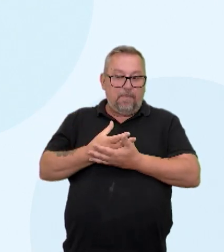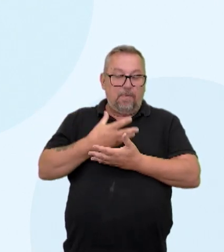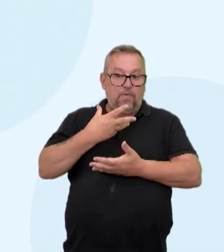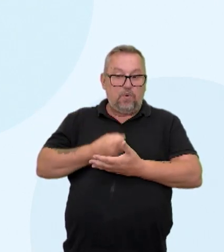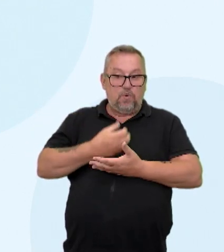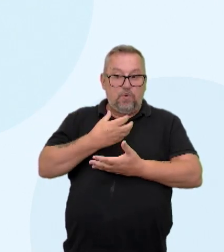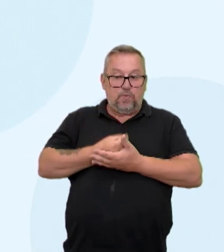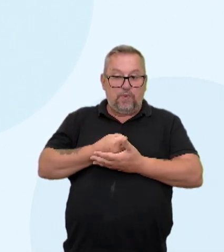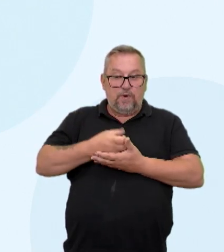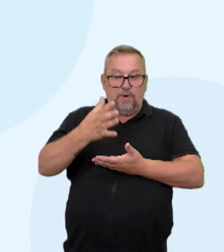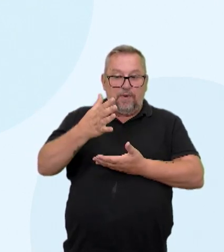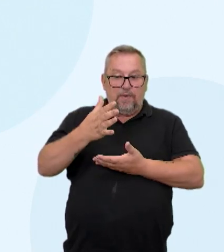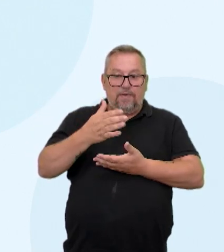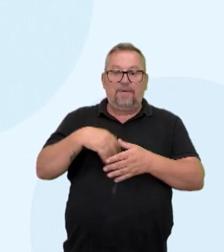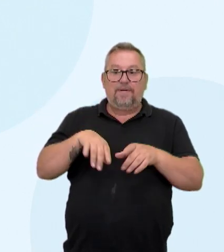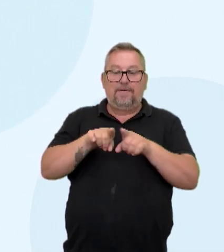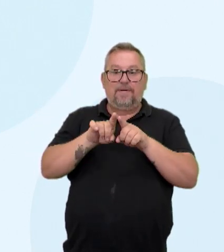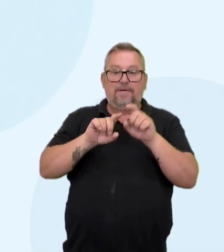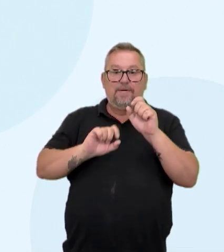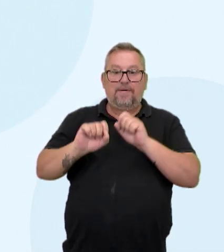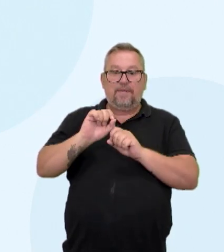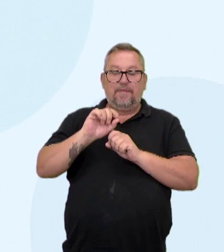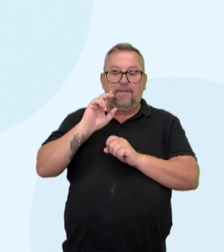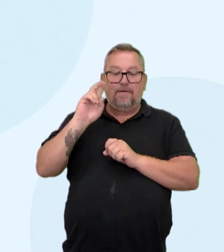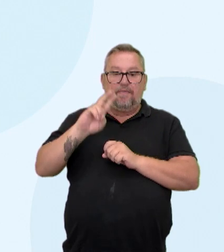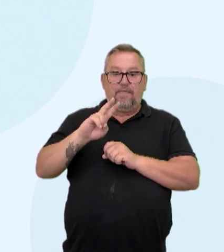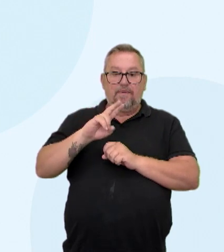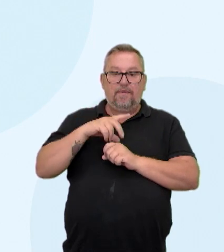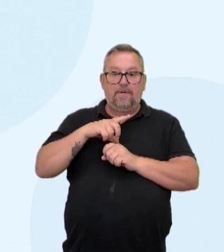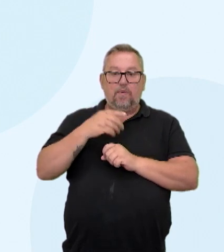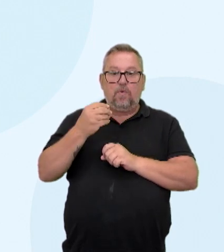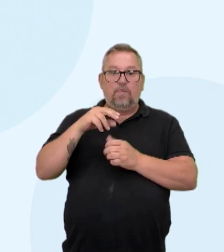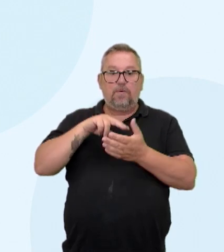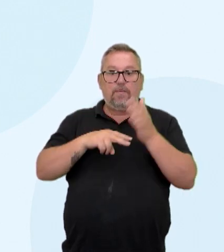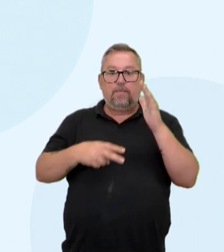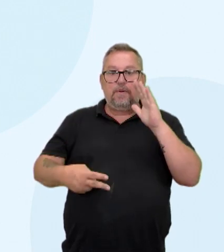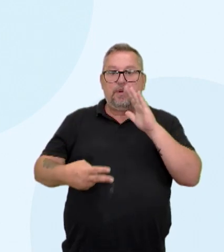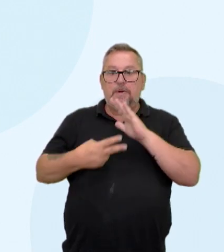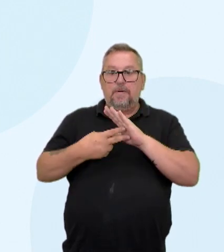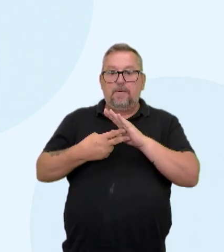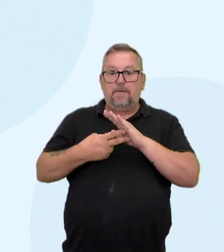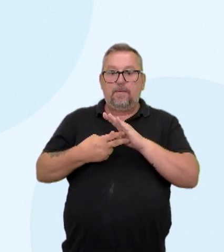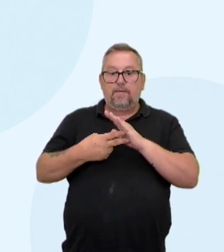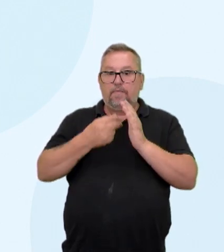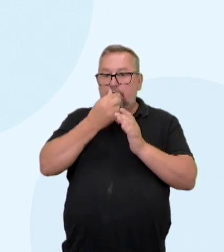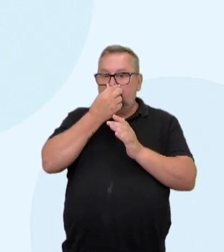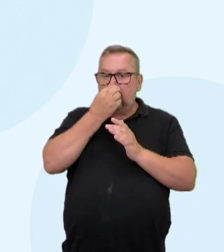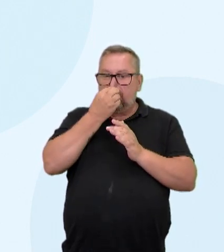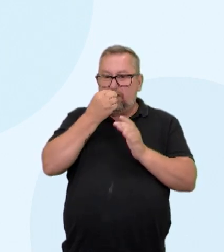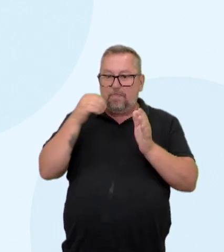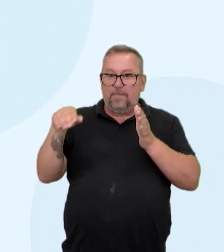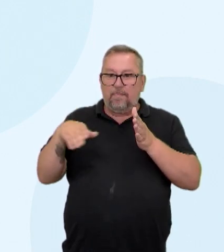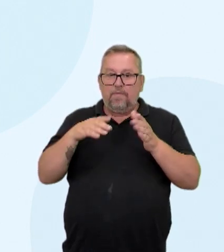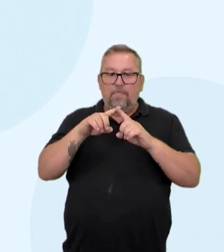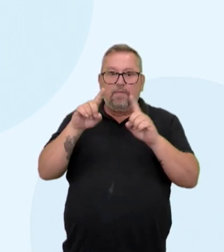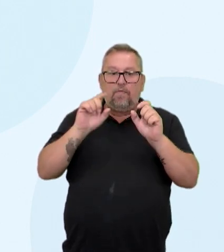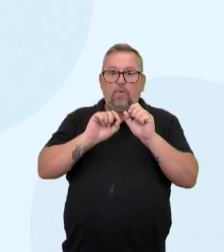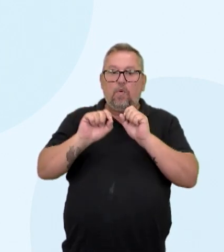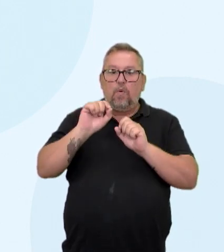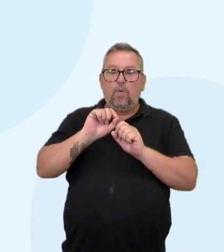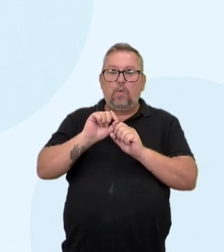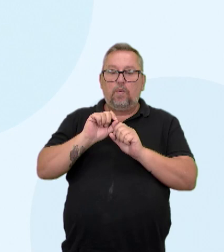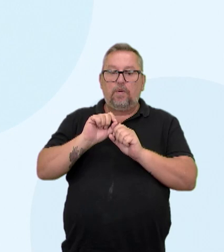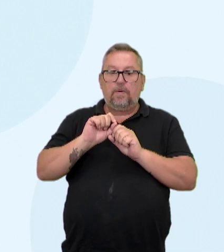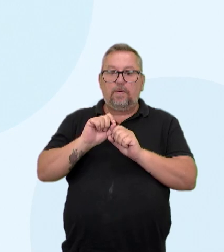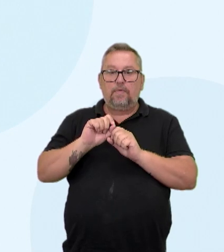podcast. Nele, o estudante deverá refletir sobre como significou o percurso, né? Como que eles significam, os